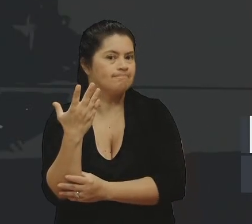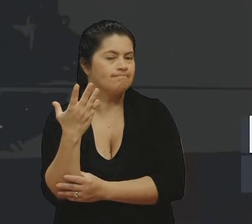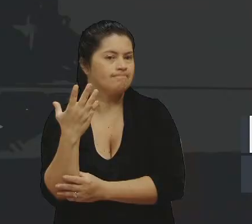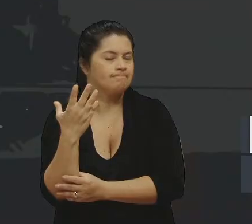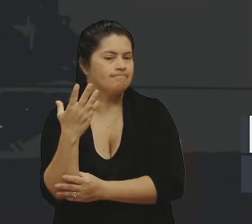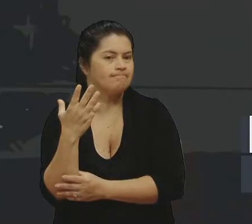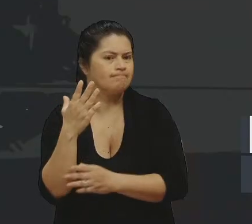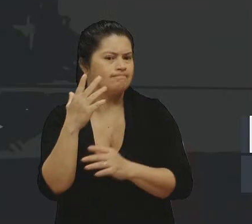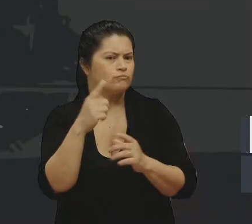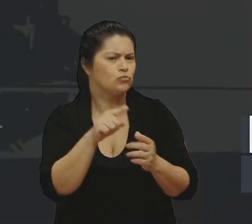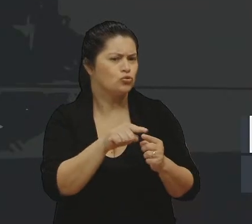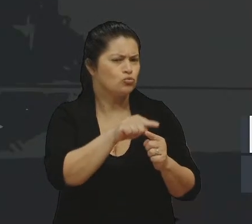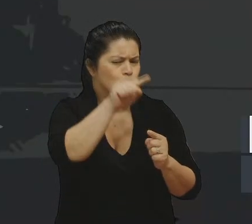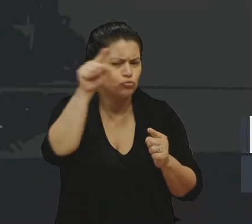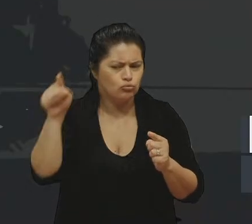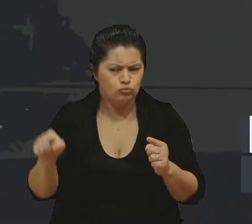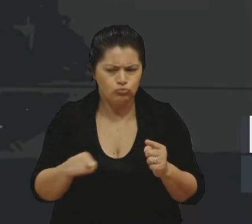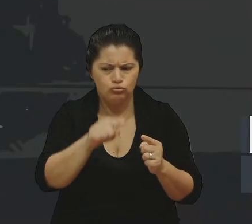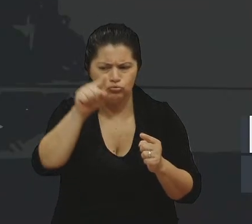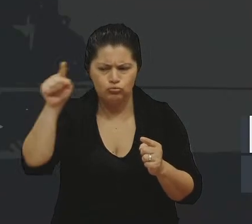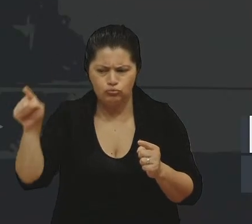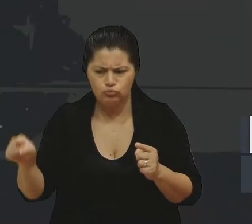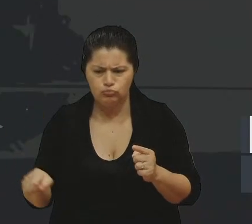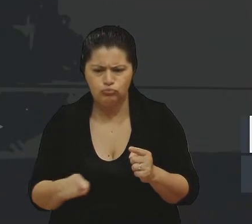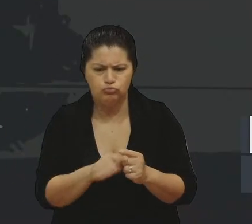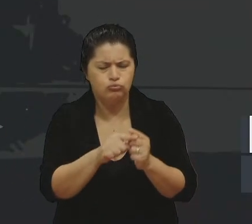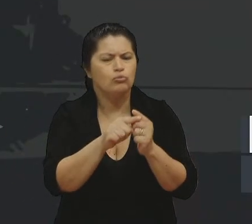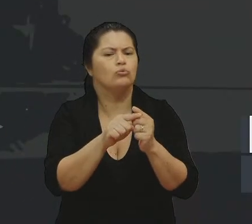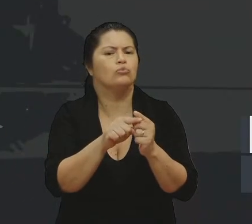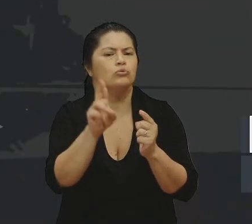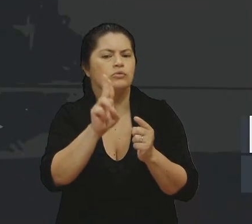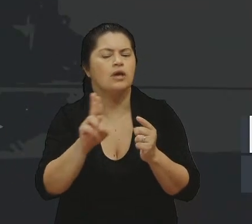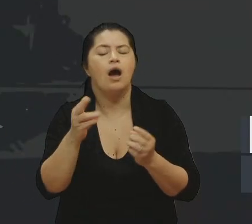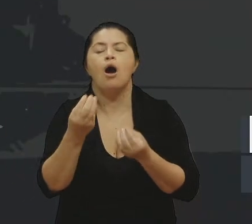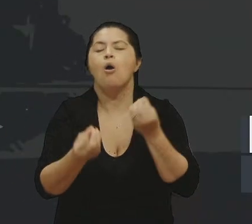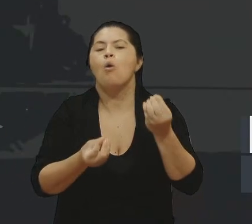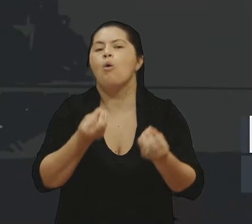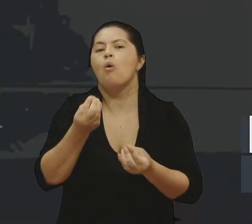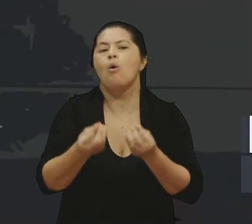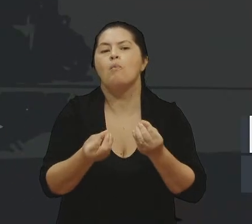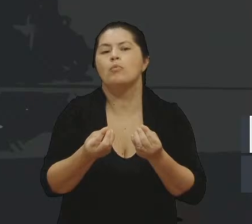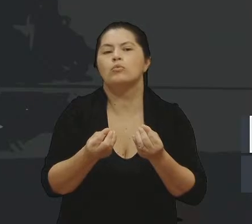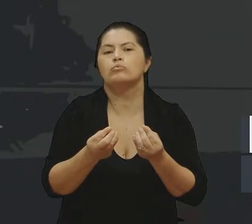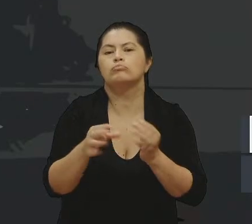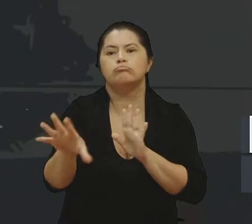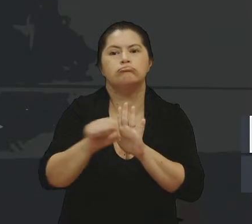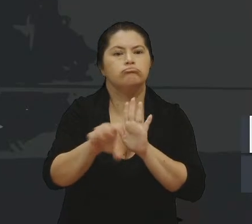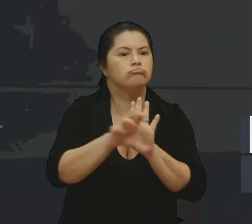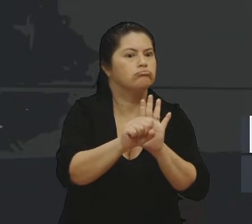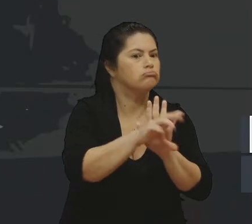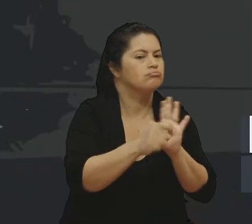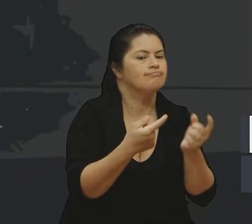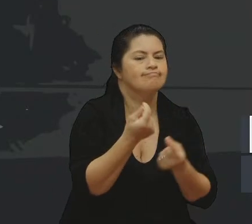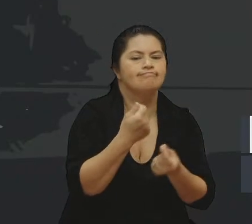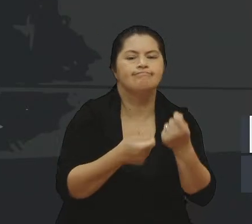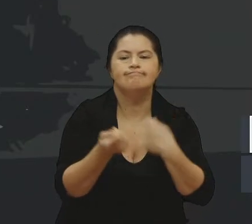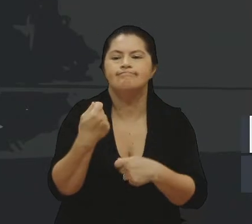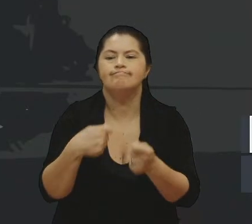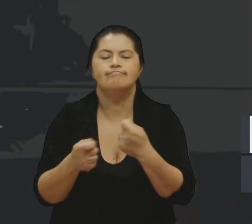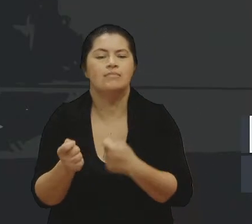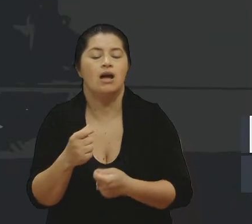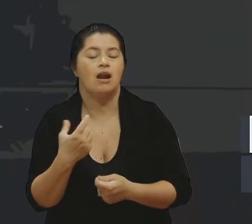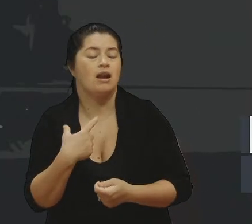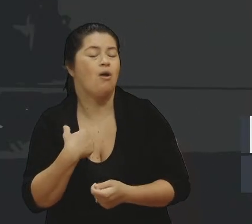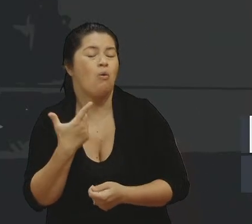ciclo de consumo, e não só compra e venda, é consumo, gente. Como que eu deixo meu cliente consumindo de mim a todo momento com o que eu faço? E se eu não consigo fazer sozinho,